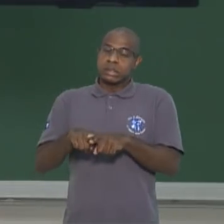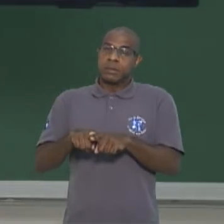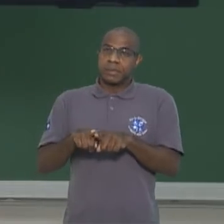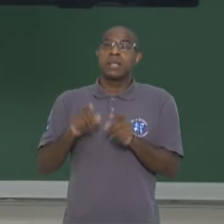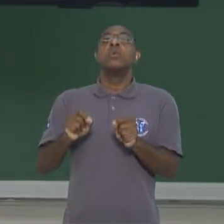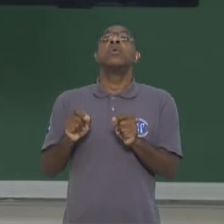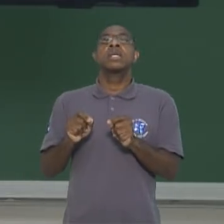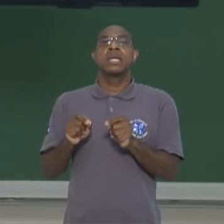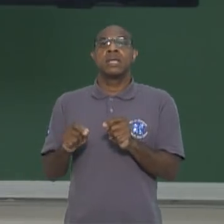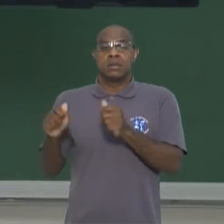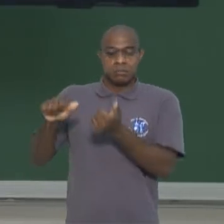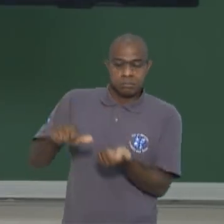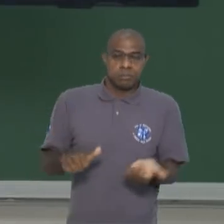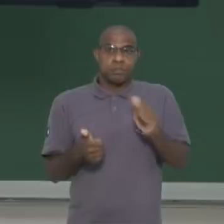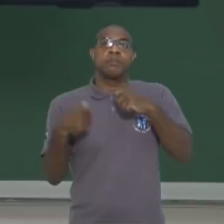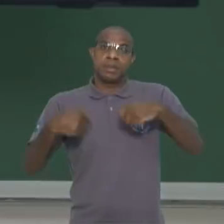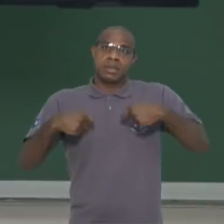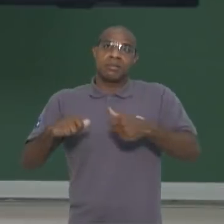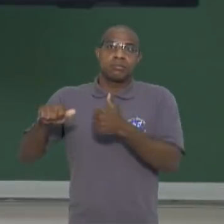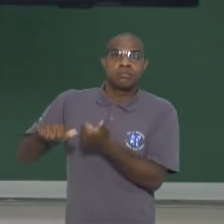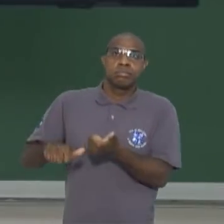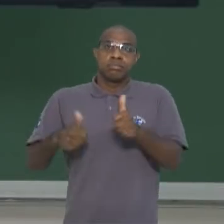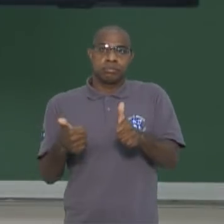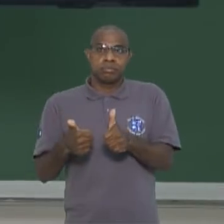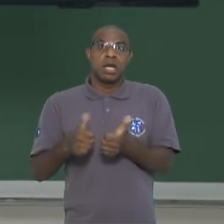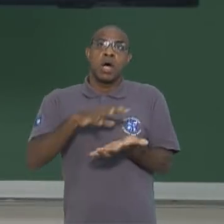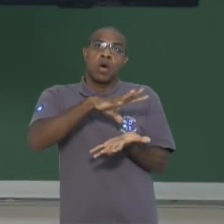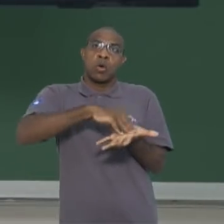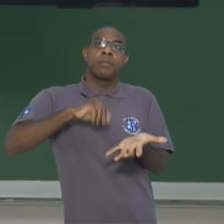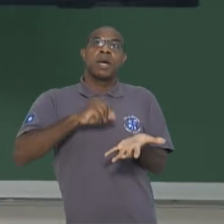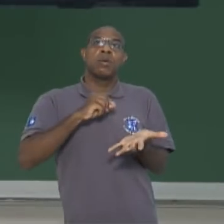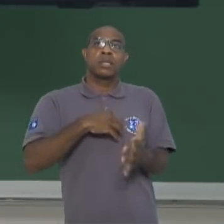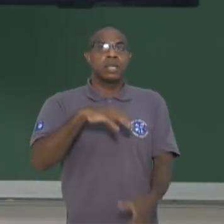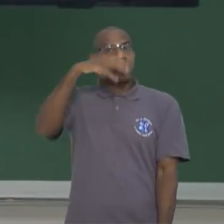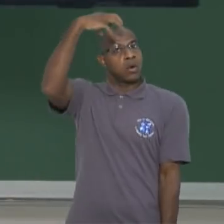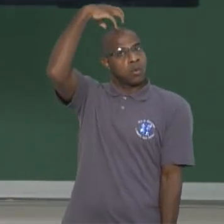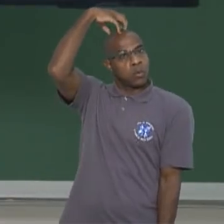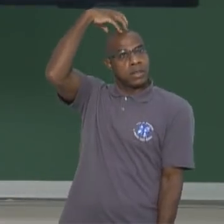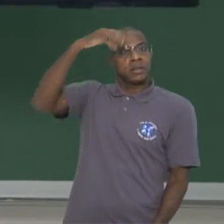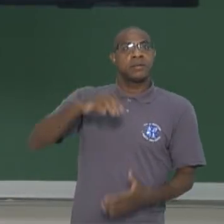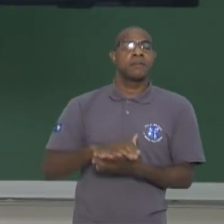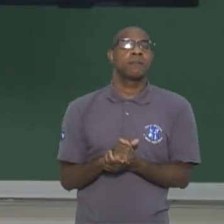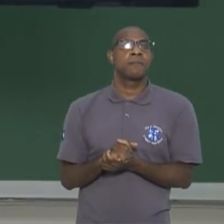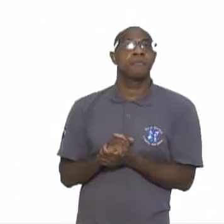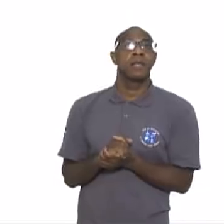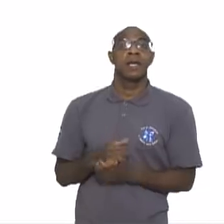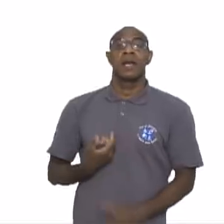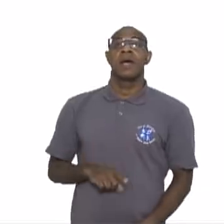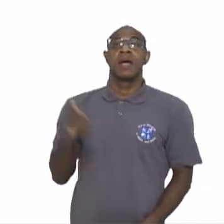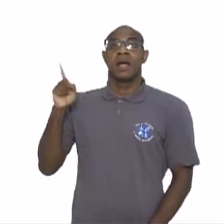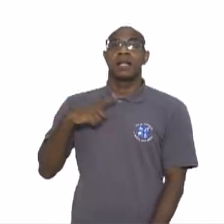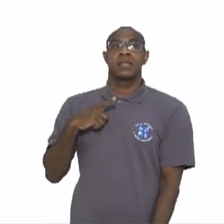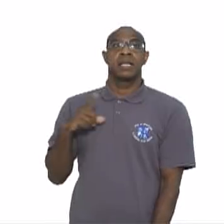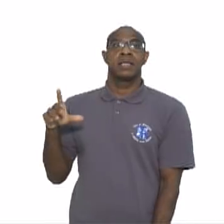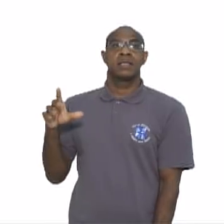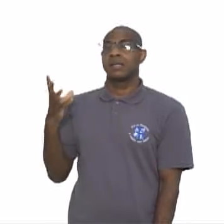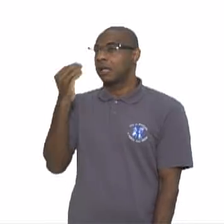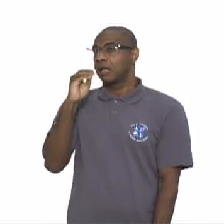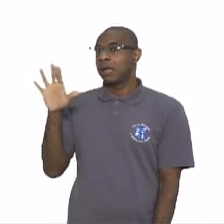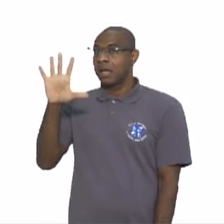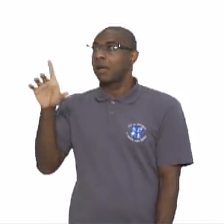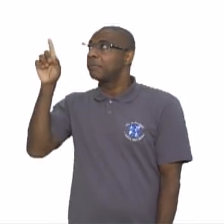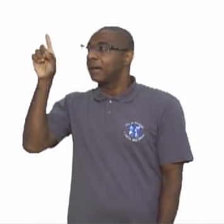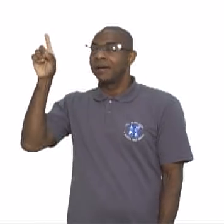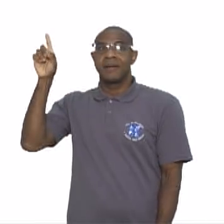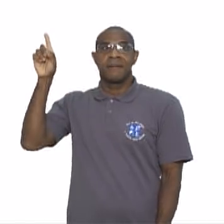História Medieval, que fala, né, desde o século V até o século XV. Aqui a gente tem uma imagem, acho que é a mais conhecida